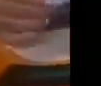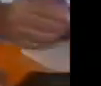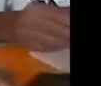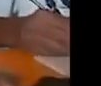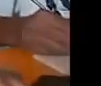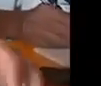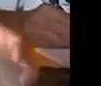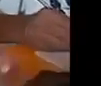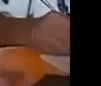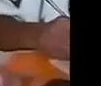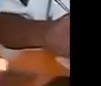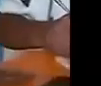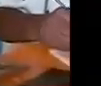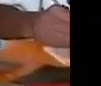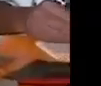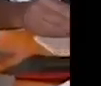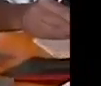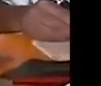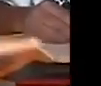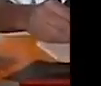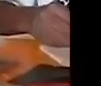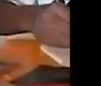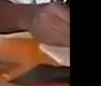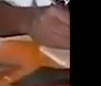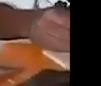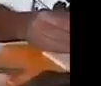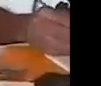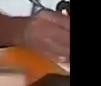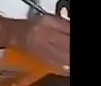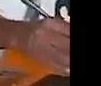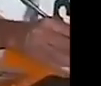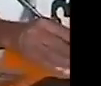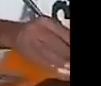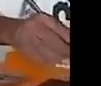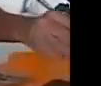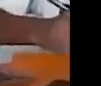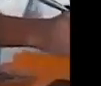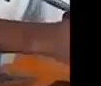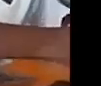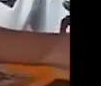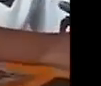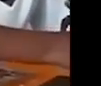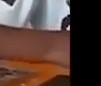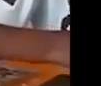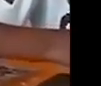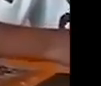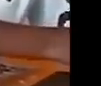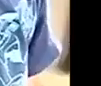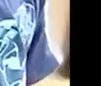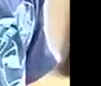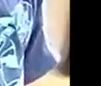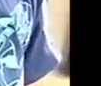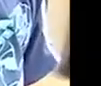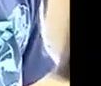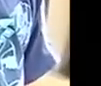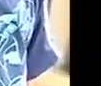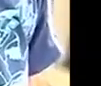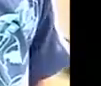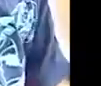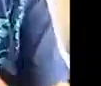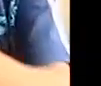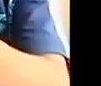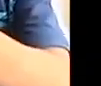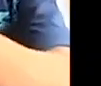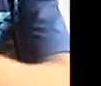não é só inventar. Sim. Ele copia, ele inventa, ele faz um monte de coisa. Sabemos, Litinha,